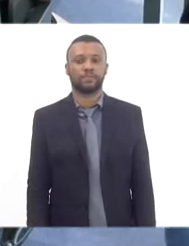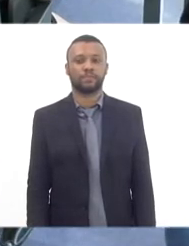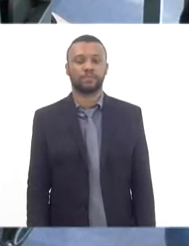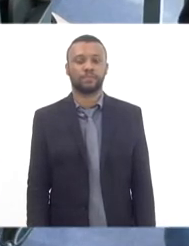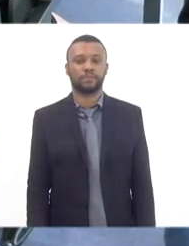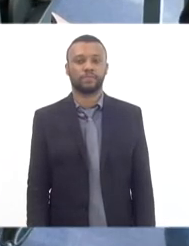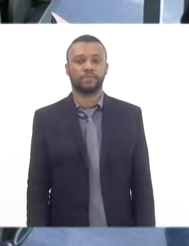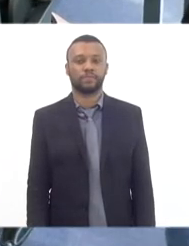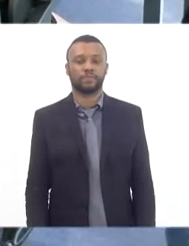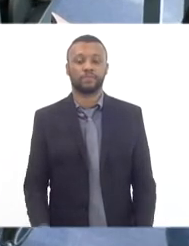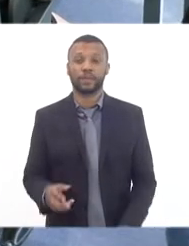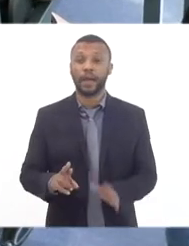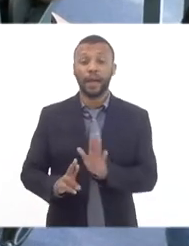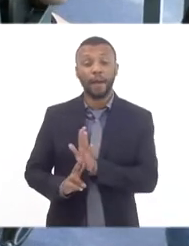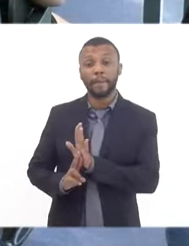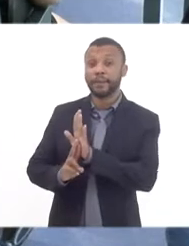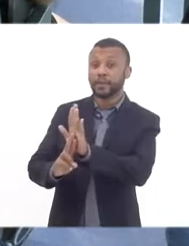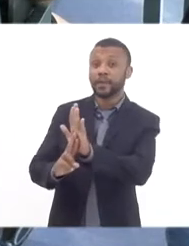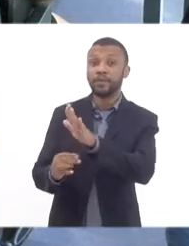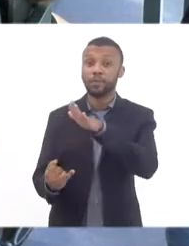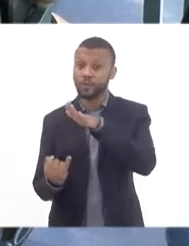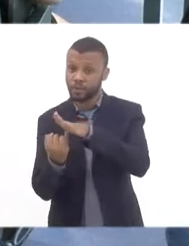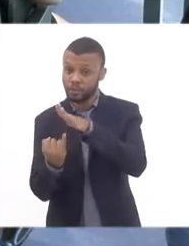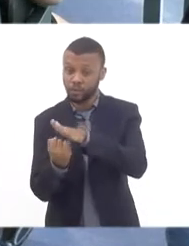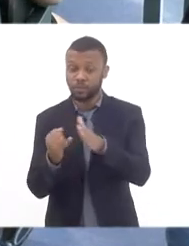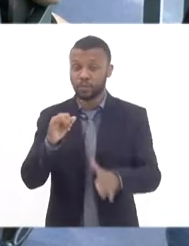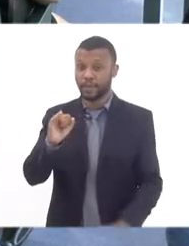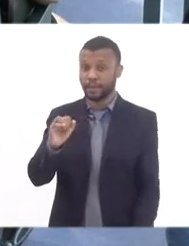Representando o IFAM, Mauro Pausini.